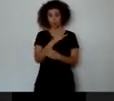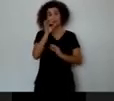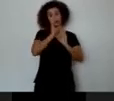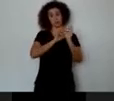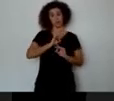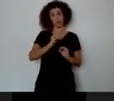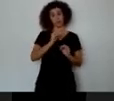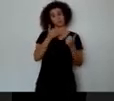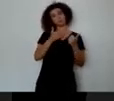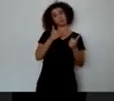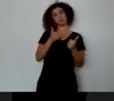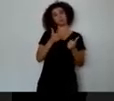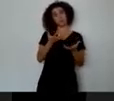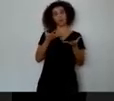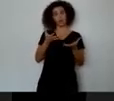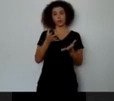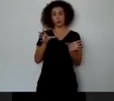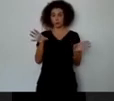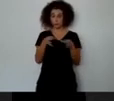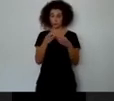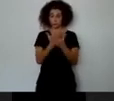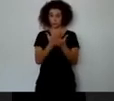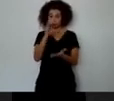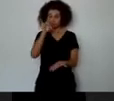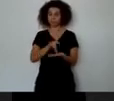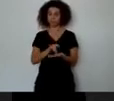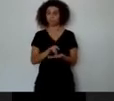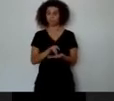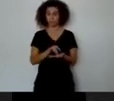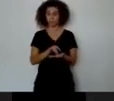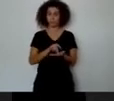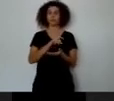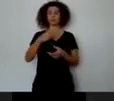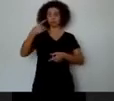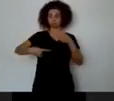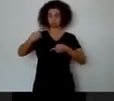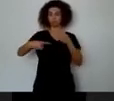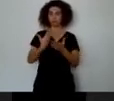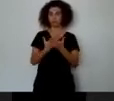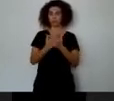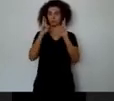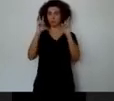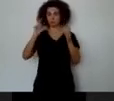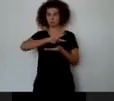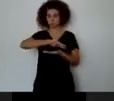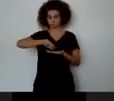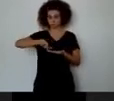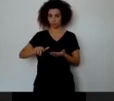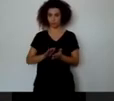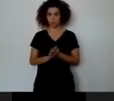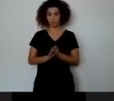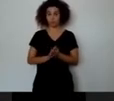se consolidar, dando sequência em ações relacionadas ao tema. Quando eu falo sobre contribuir